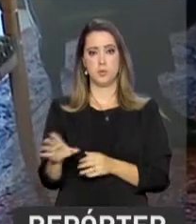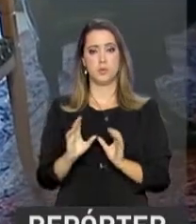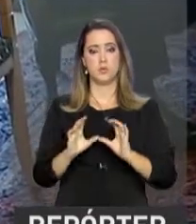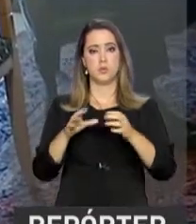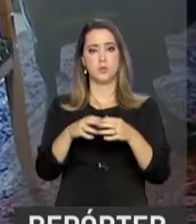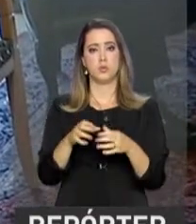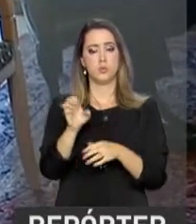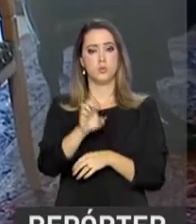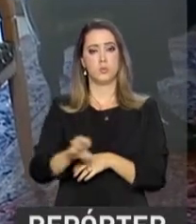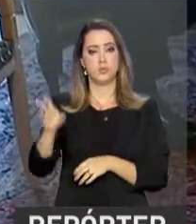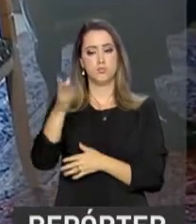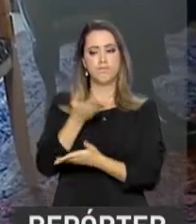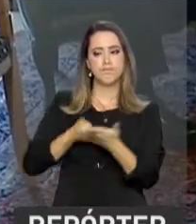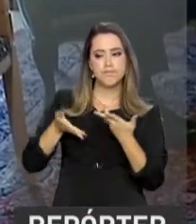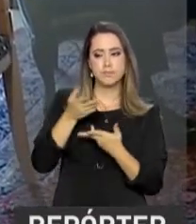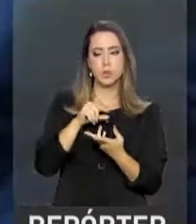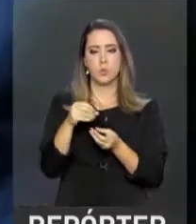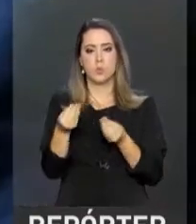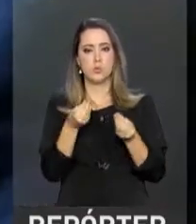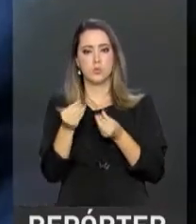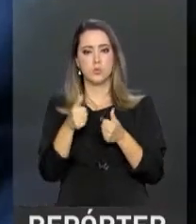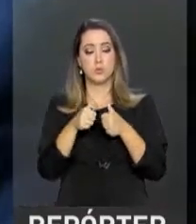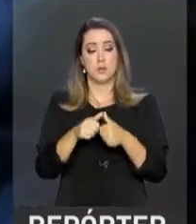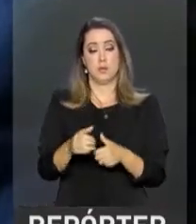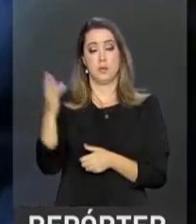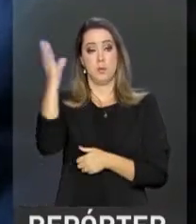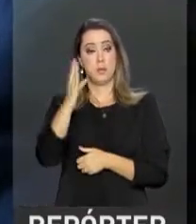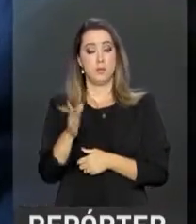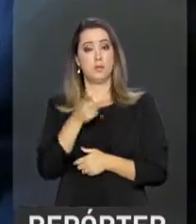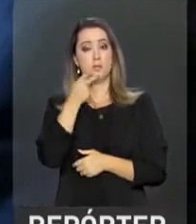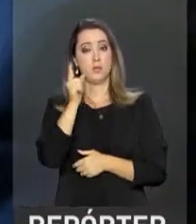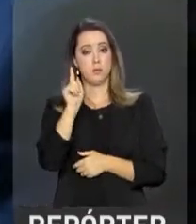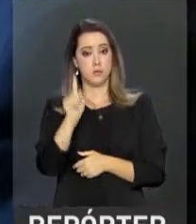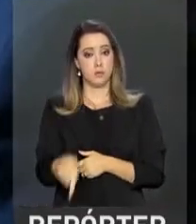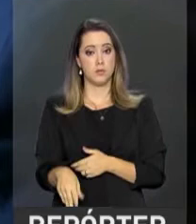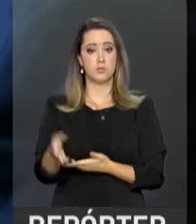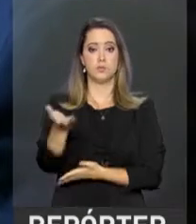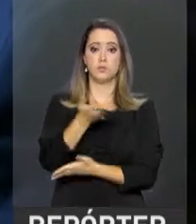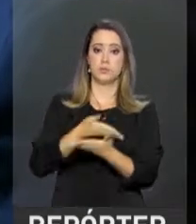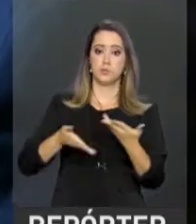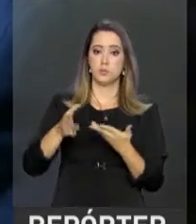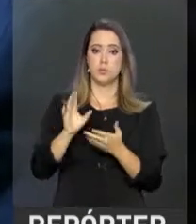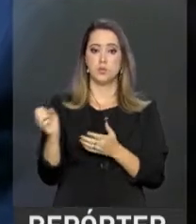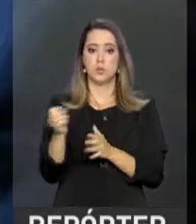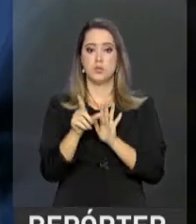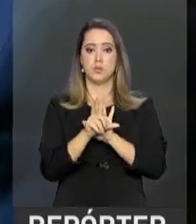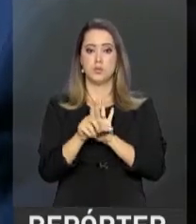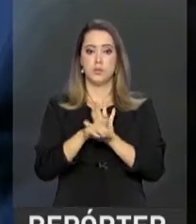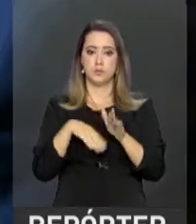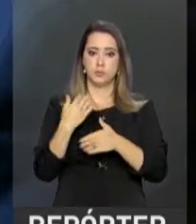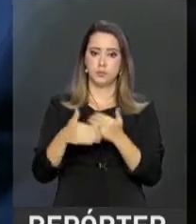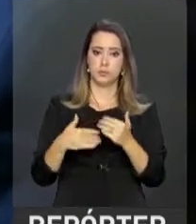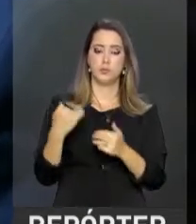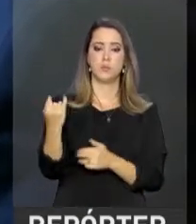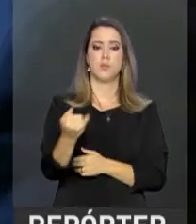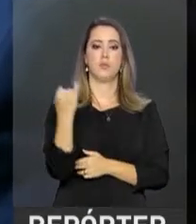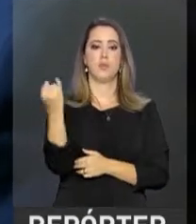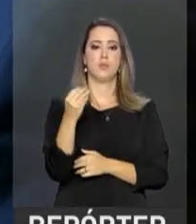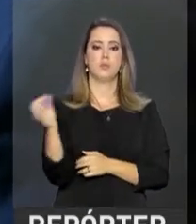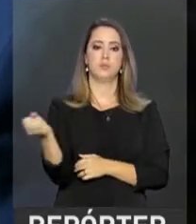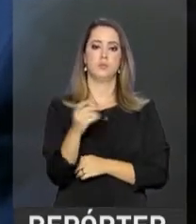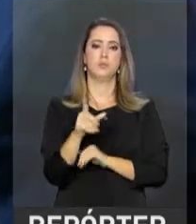com michel temer sobre a situação do brasil e afirmou que as reformas em curso são importantes para a